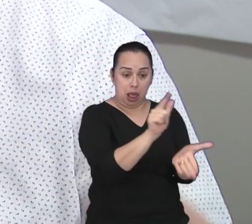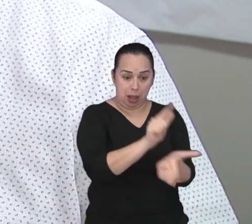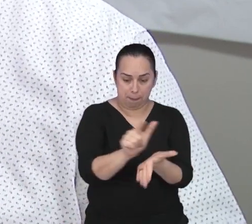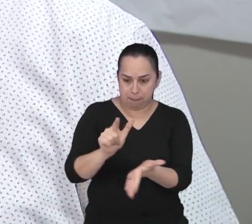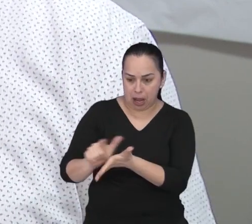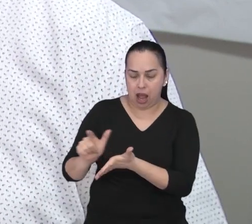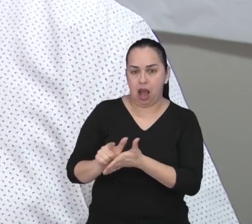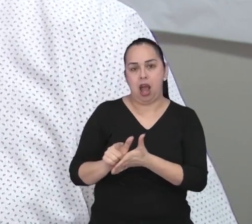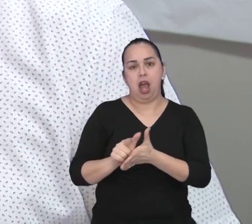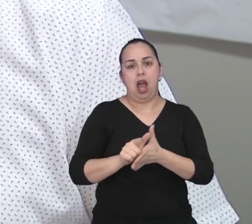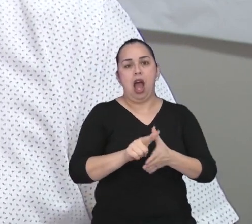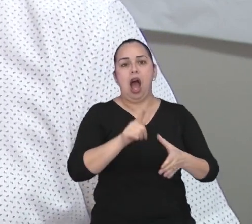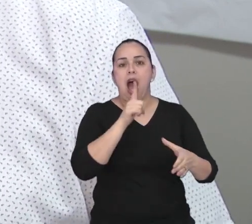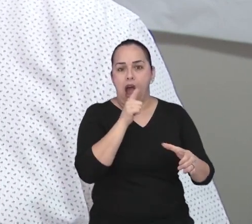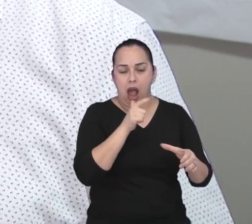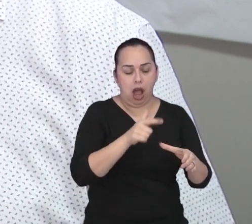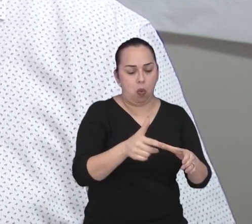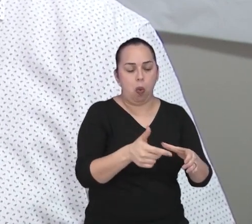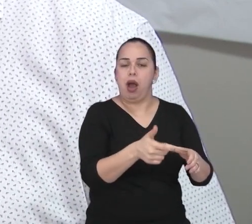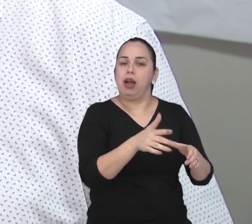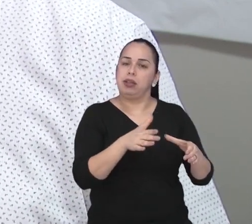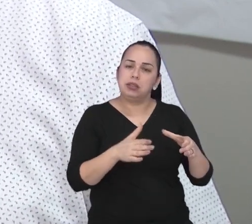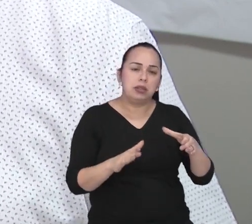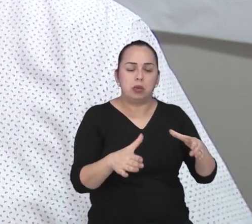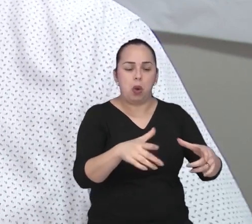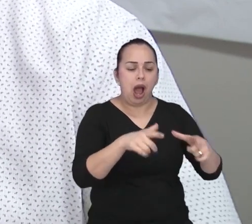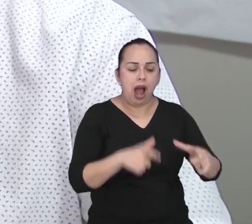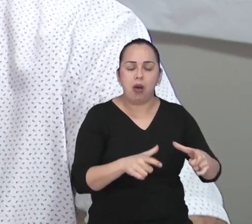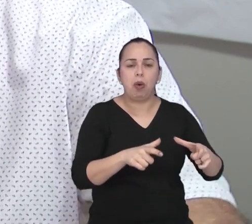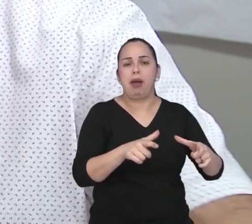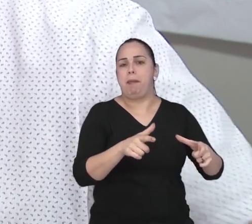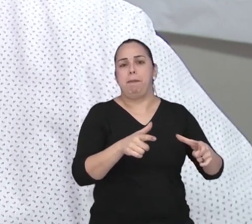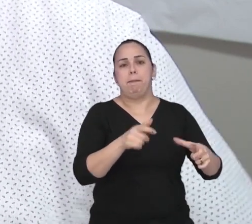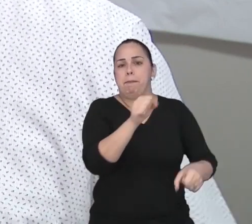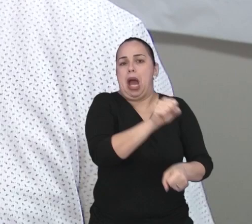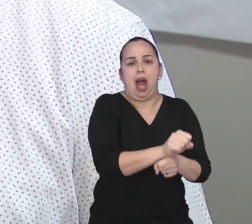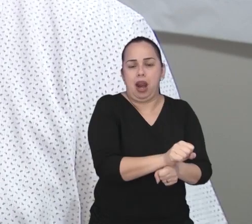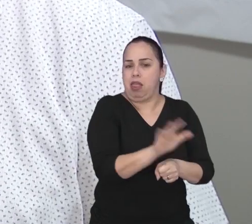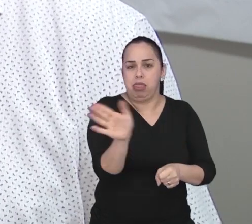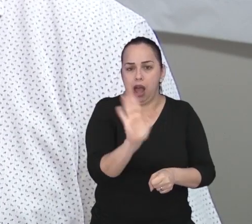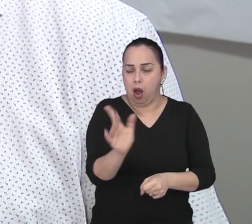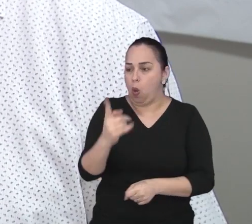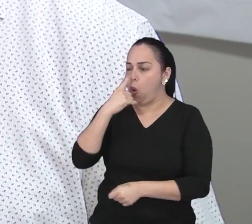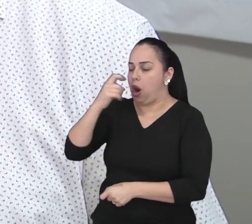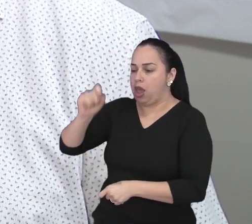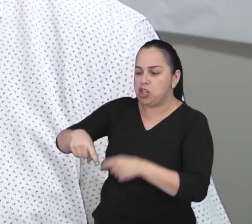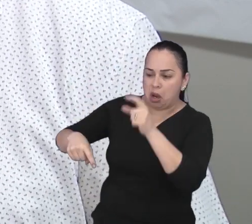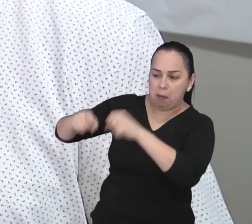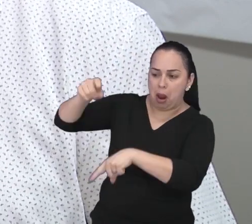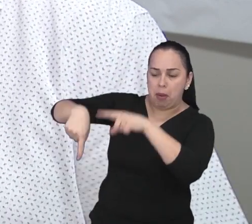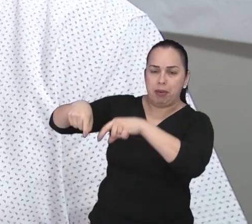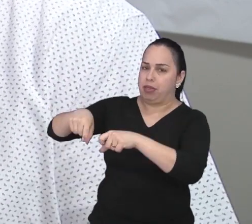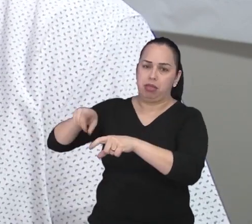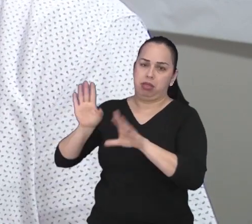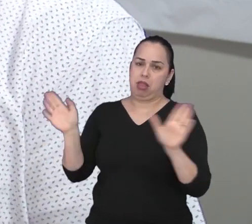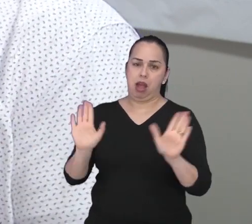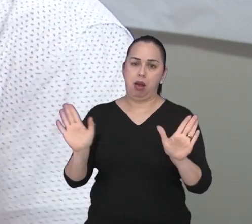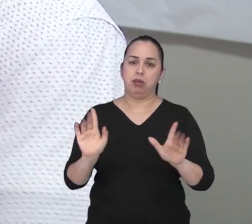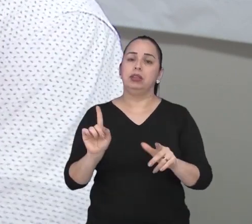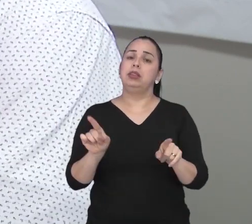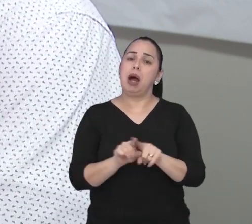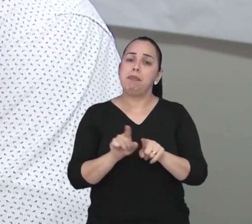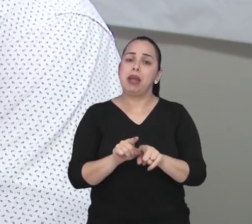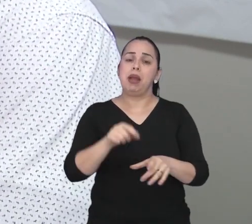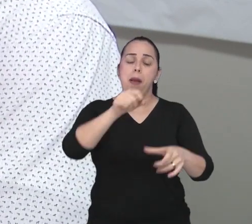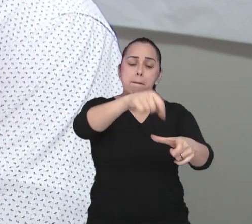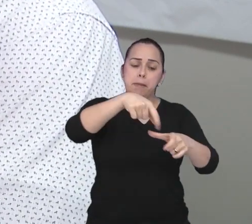das limpezas, de não deixar a água parada, de não deixar lixo fácil para acúmulo, mas também que a gente